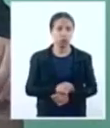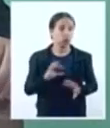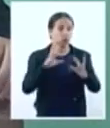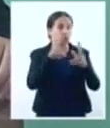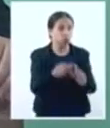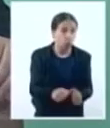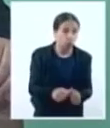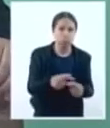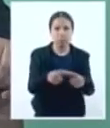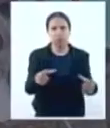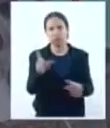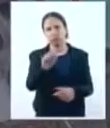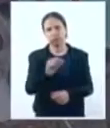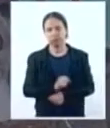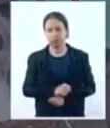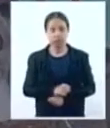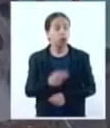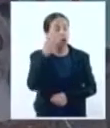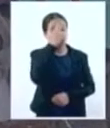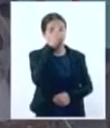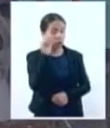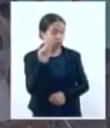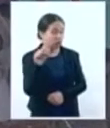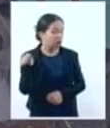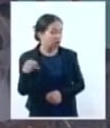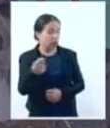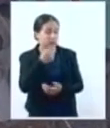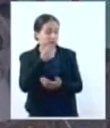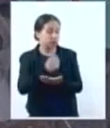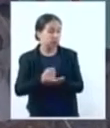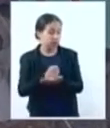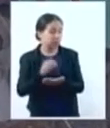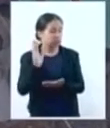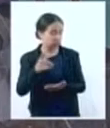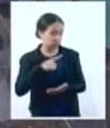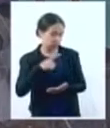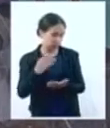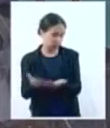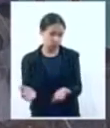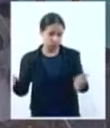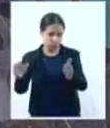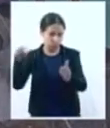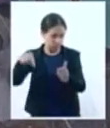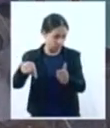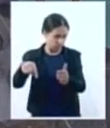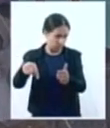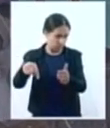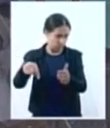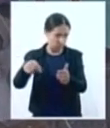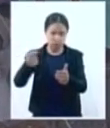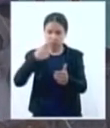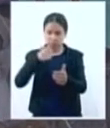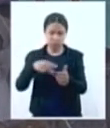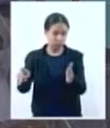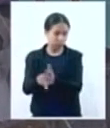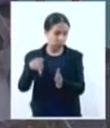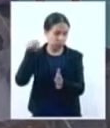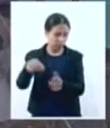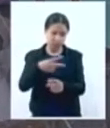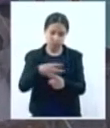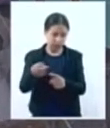Lembrando, essas farmácias, essas drogarias já fazem coleta do próprio medicamento vencido ali, elas